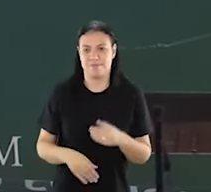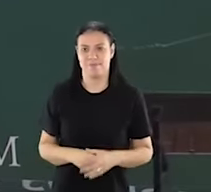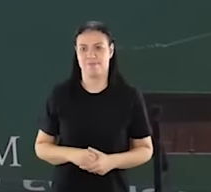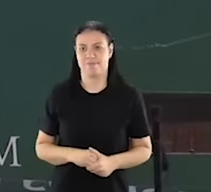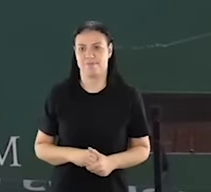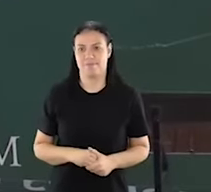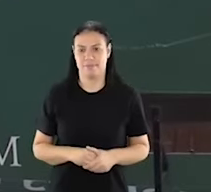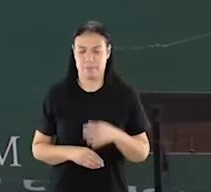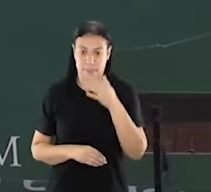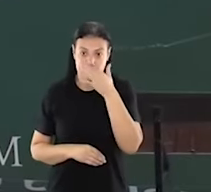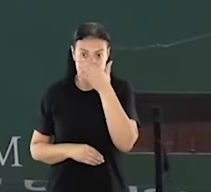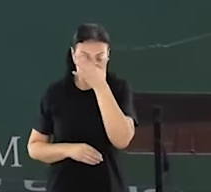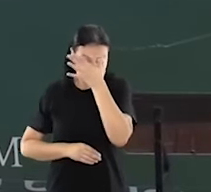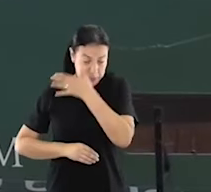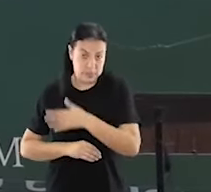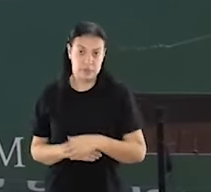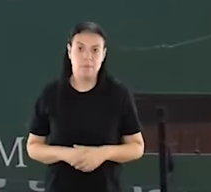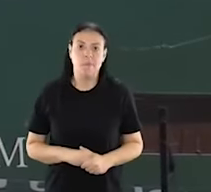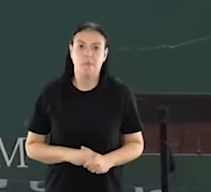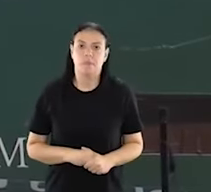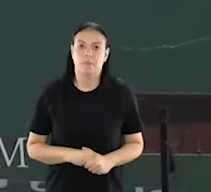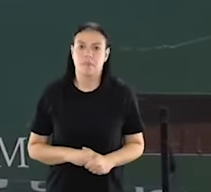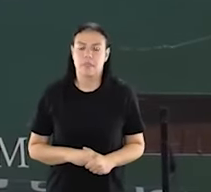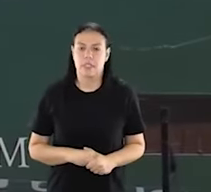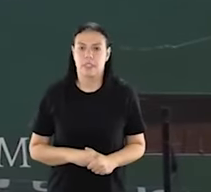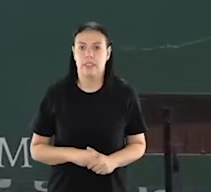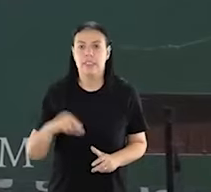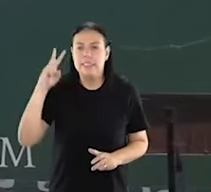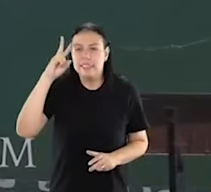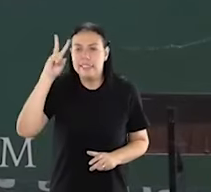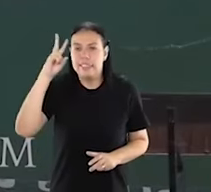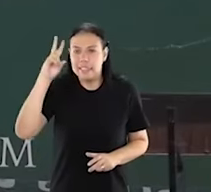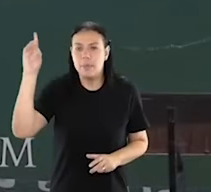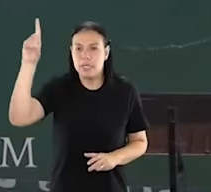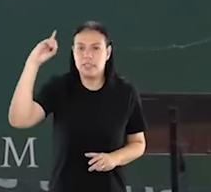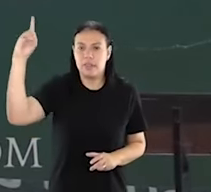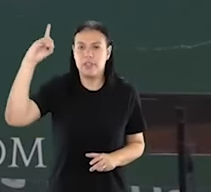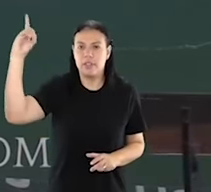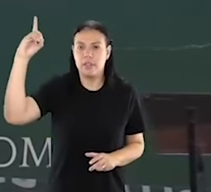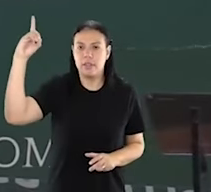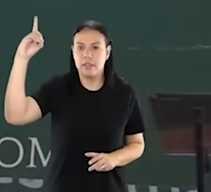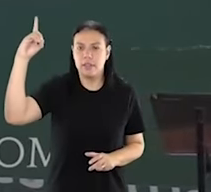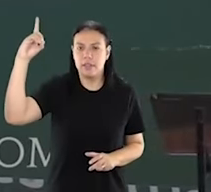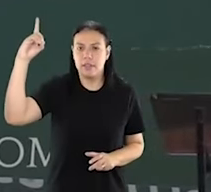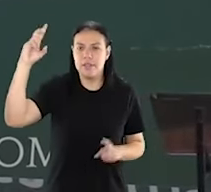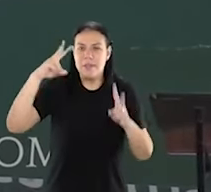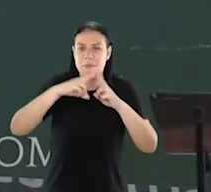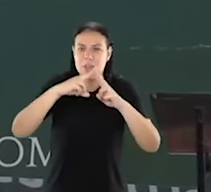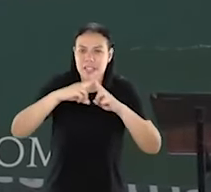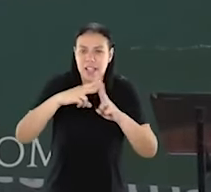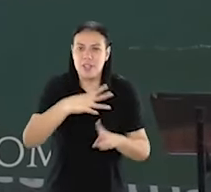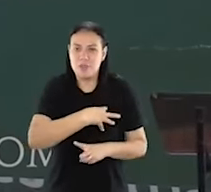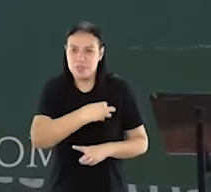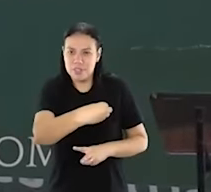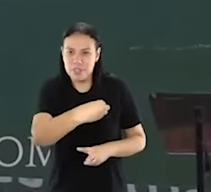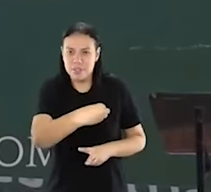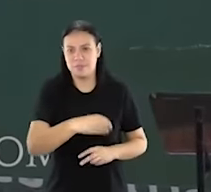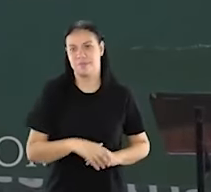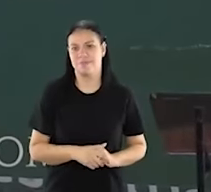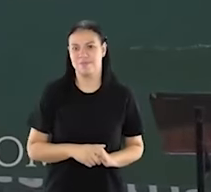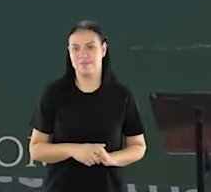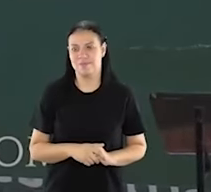Em relação a Absalão? Davi ficou 11 anos brigado com o filho. 11 anos.